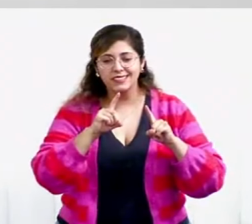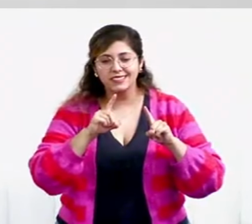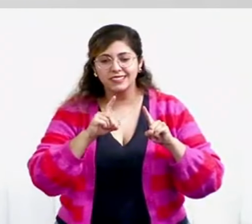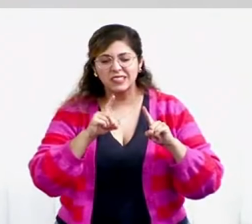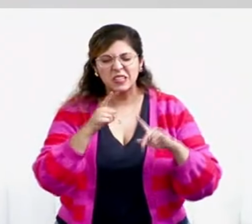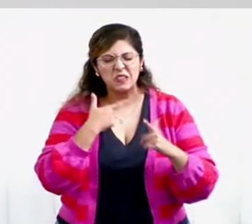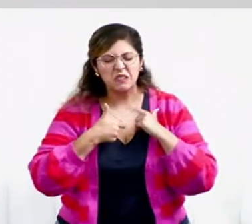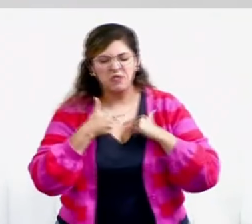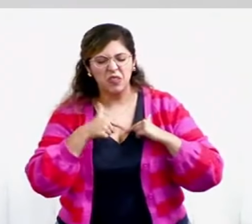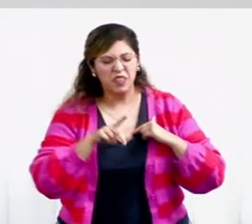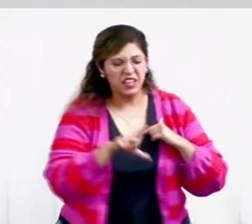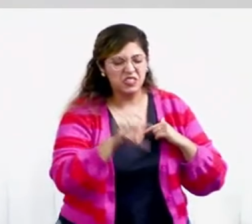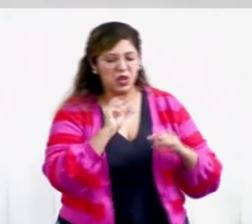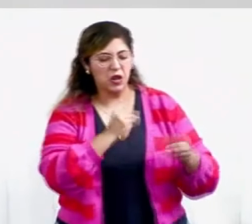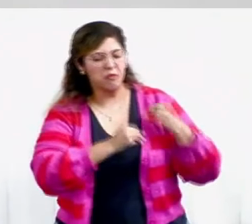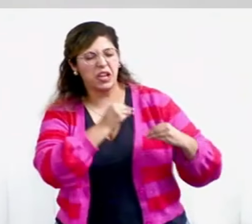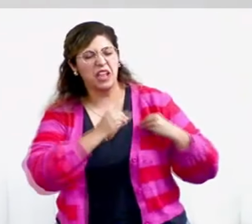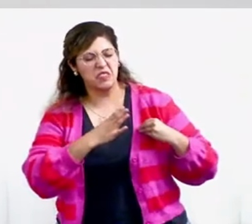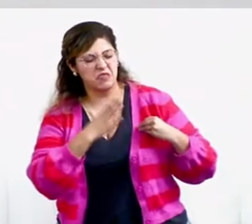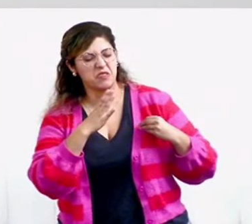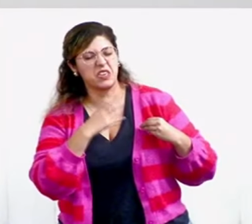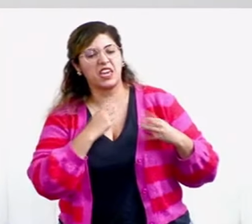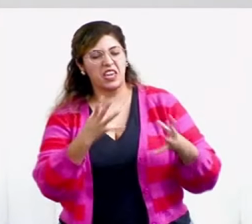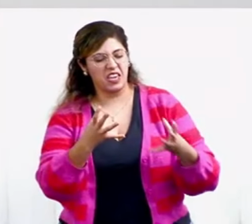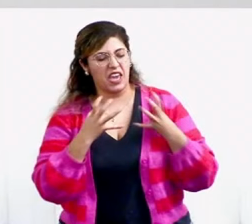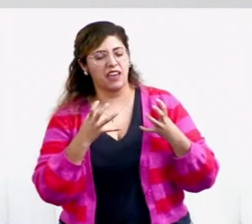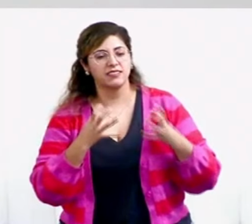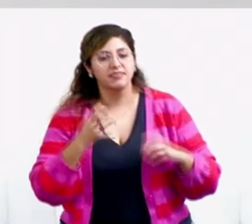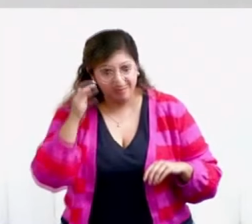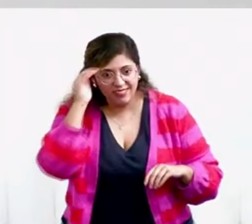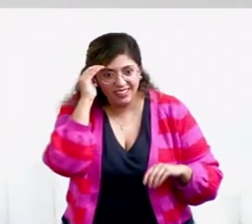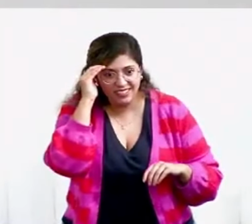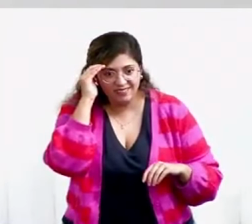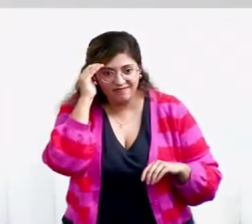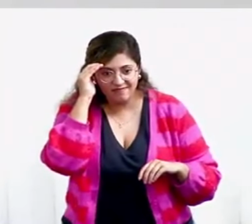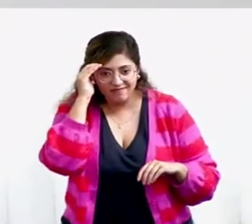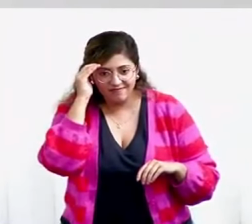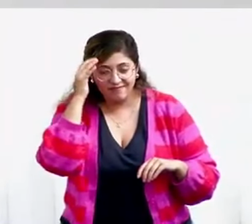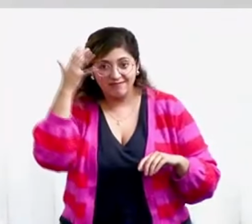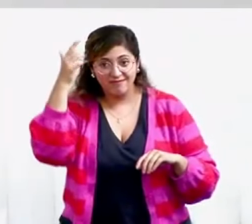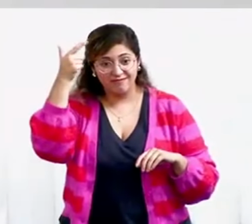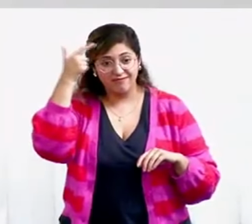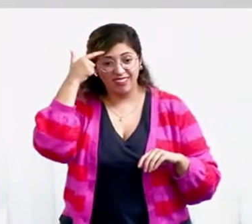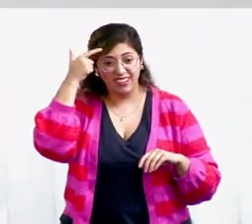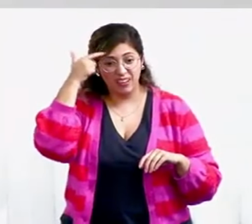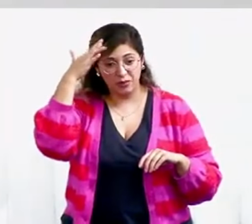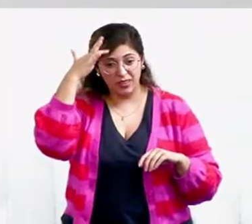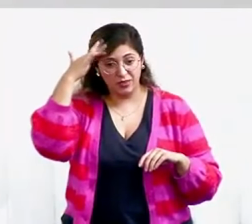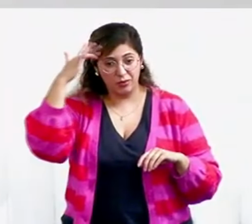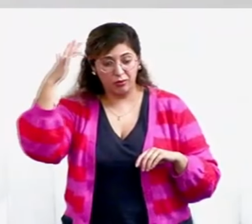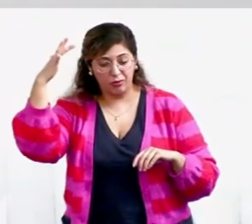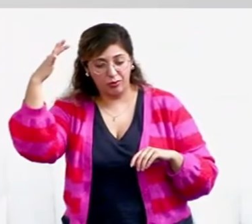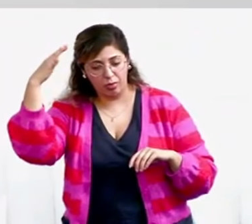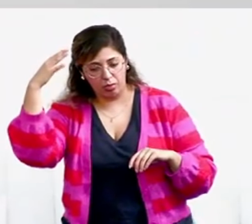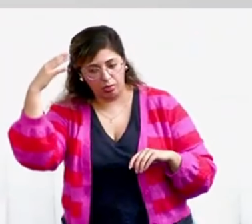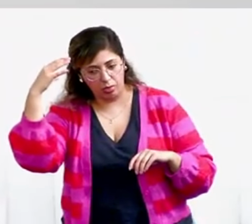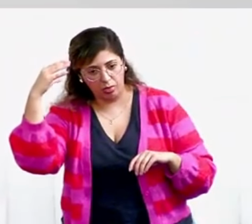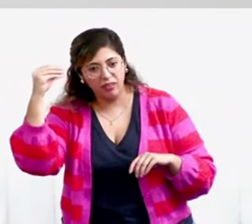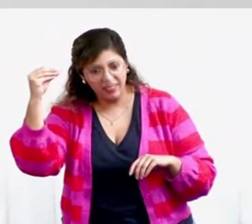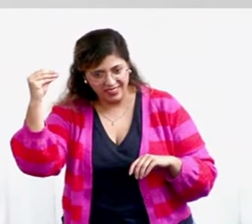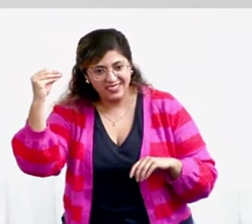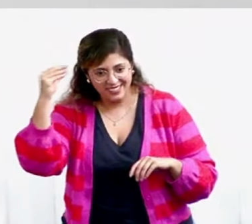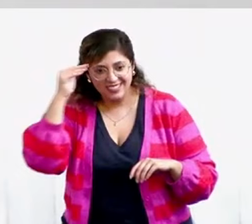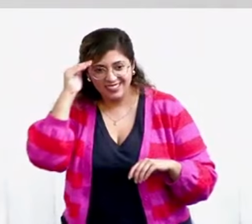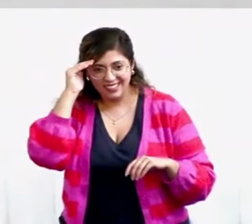tornaram nulos em seus próprios pensamentos. Porque esse é o pensamento de quem